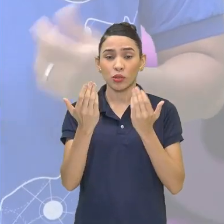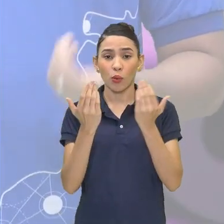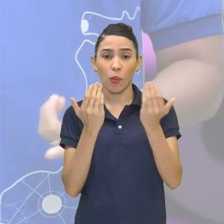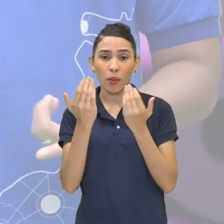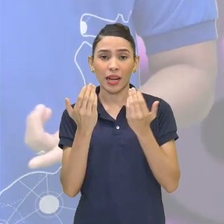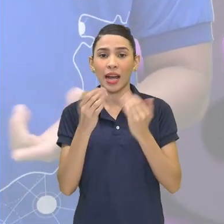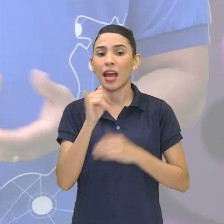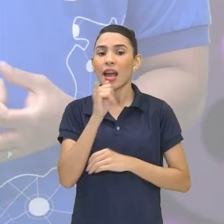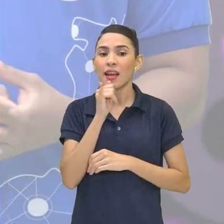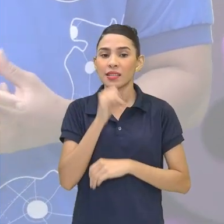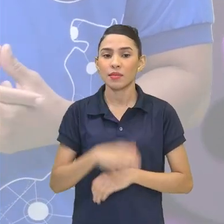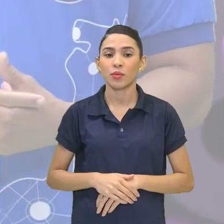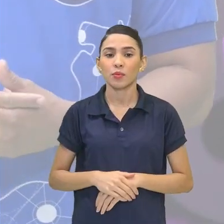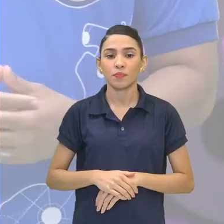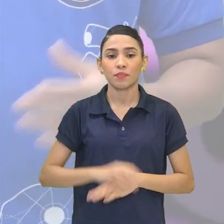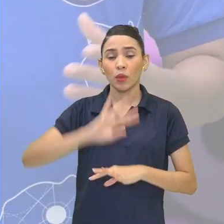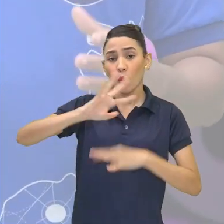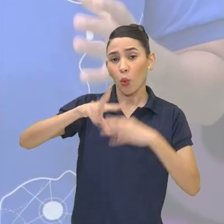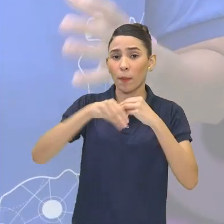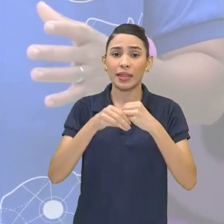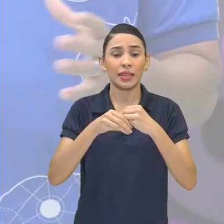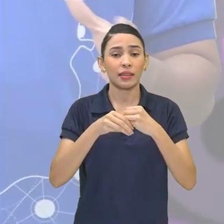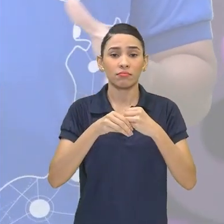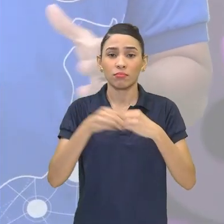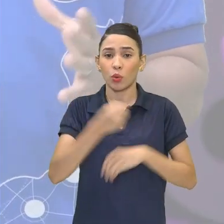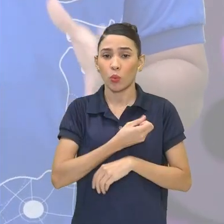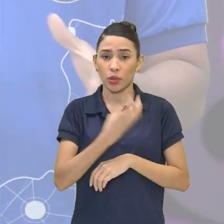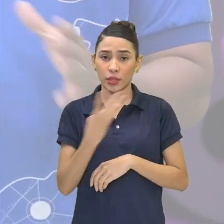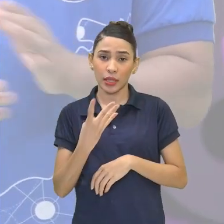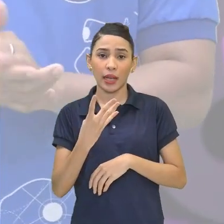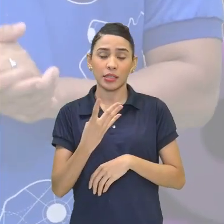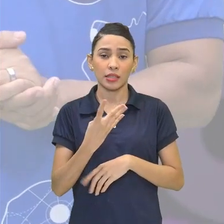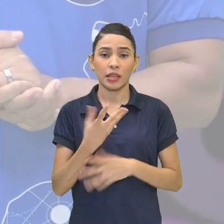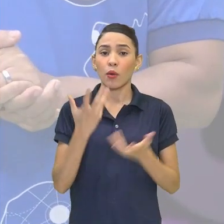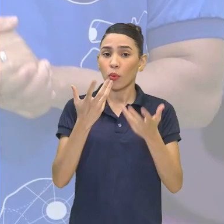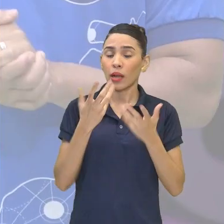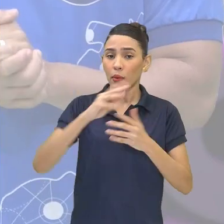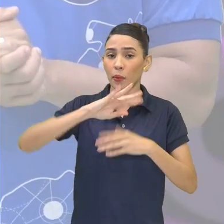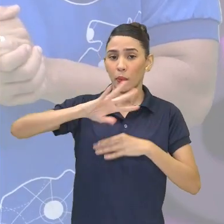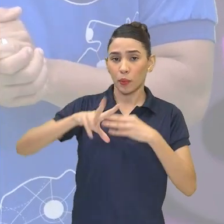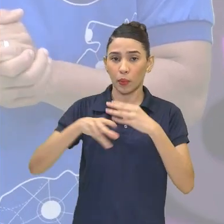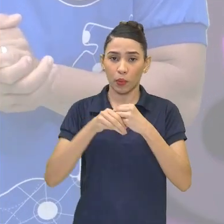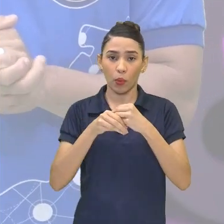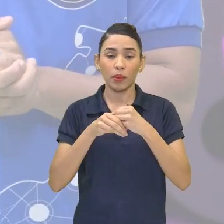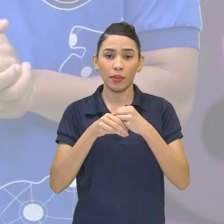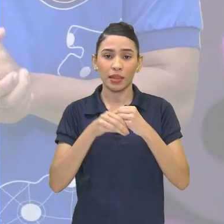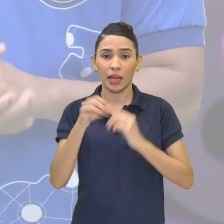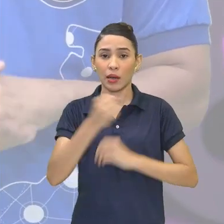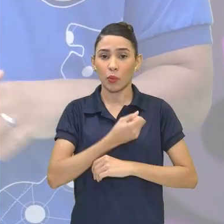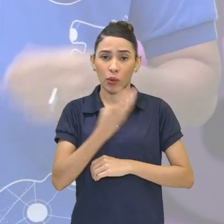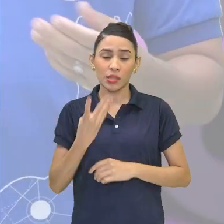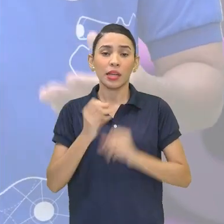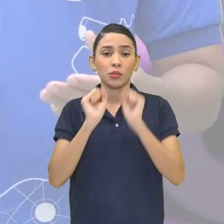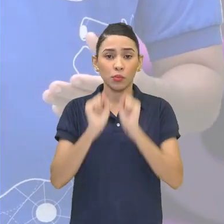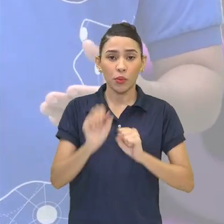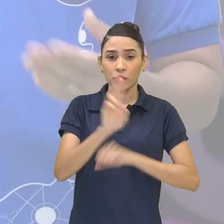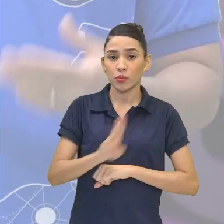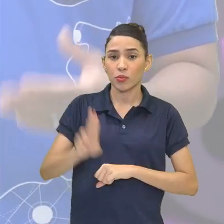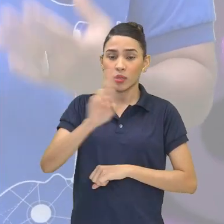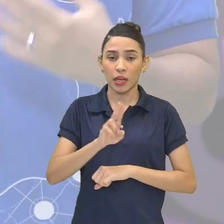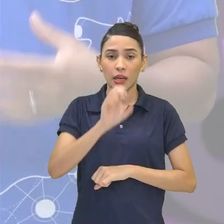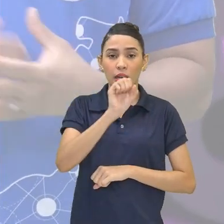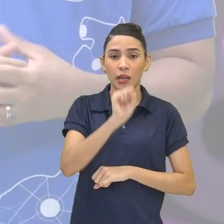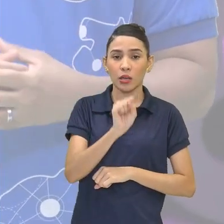de completar quantidades. Então, toda vez que eu quero completar quantidades, né, eu posso utilizar a subtração e tirar